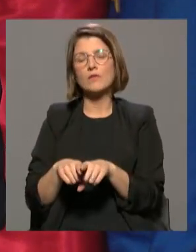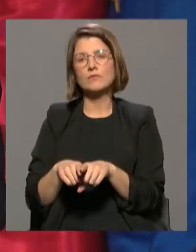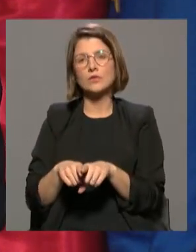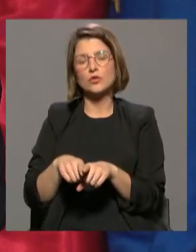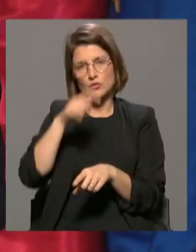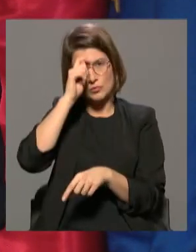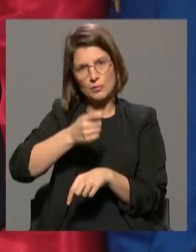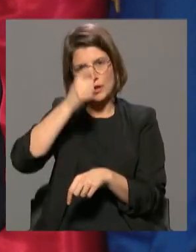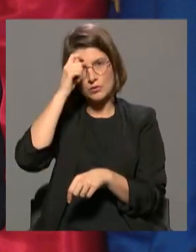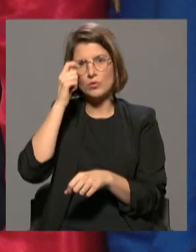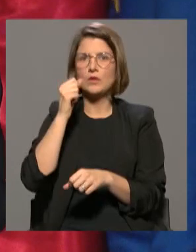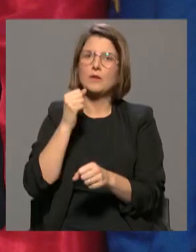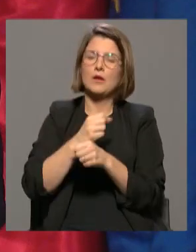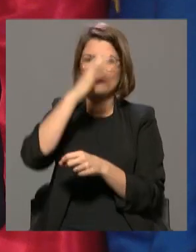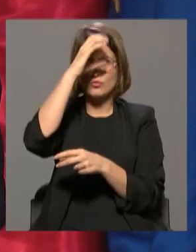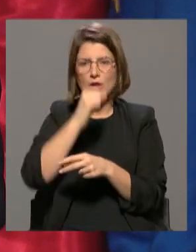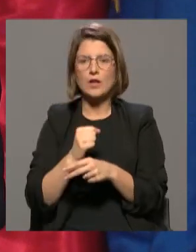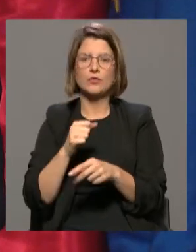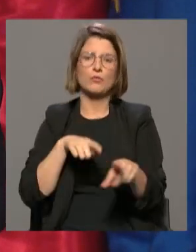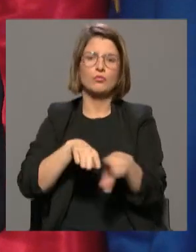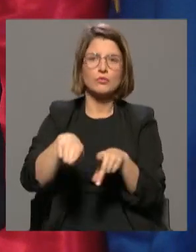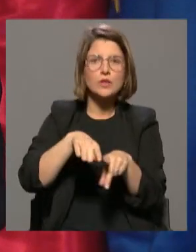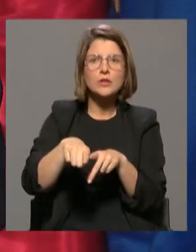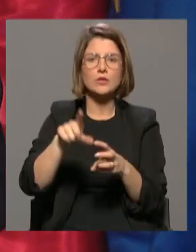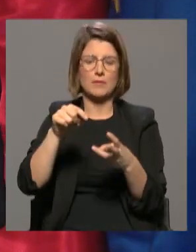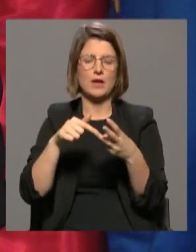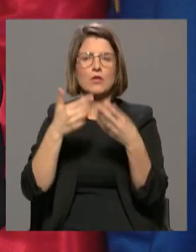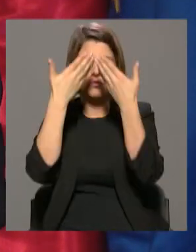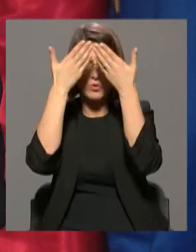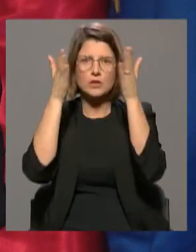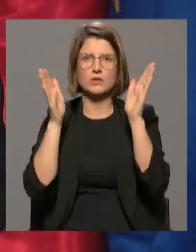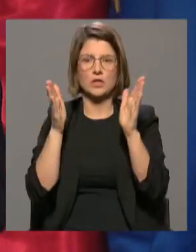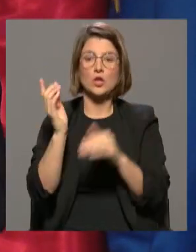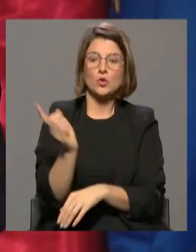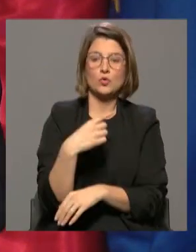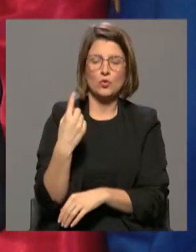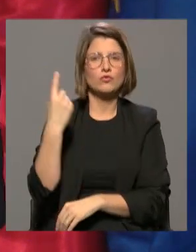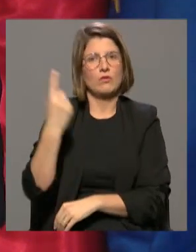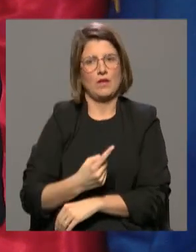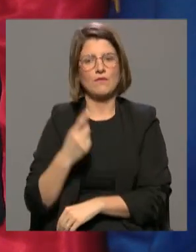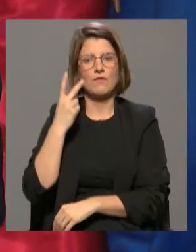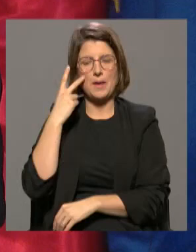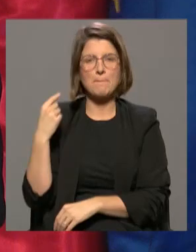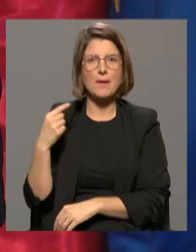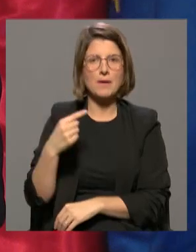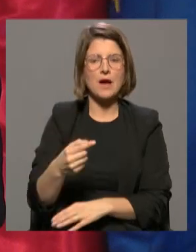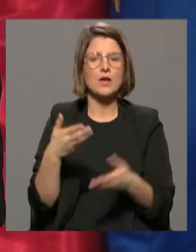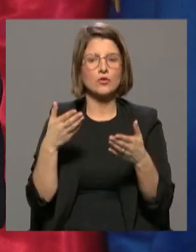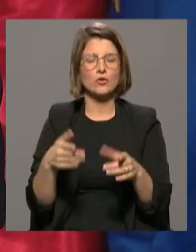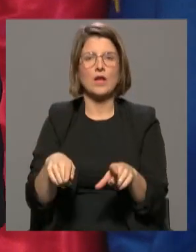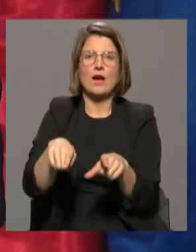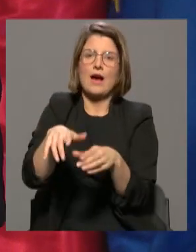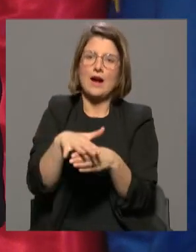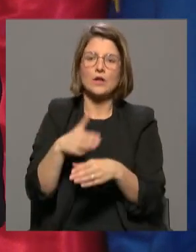do político e da Democracia temos todos de contribuir diariamente com competência